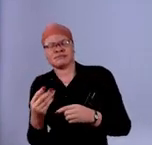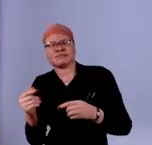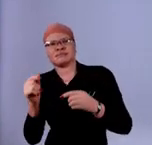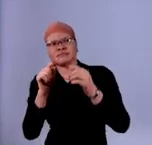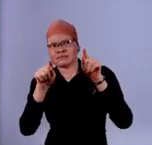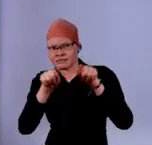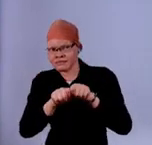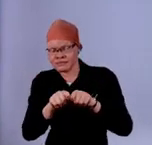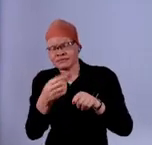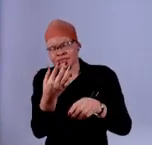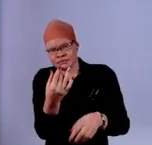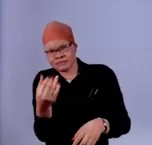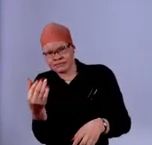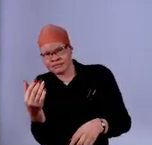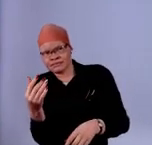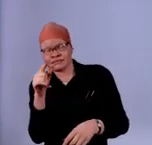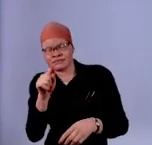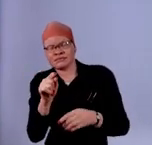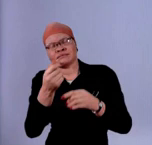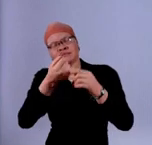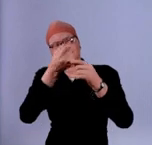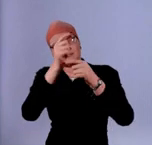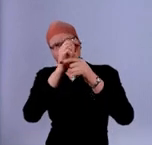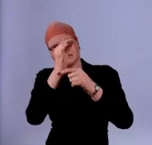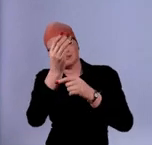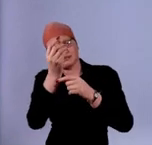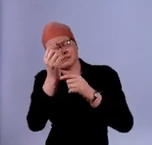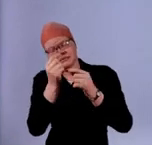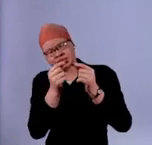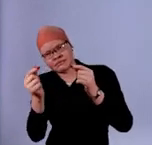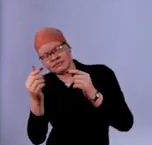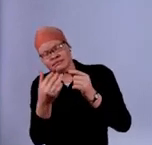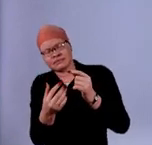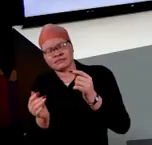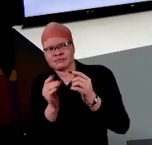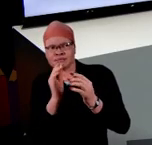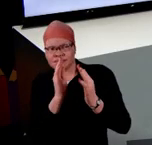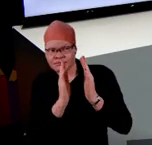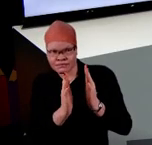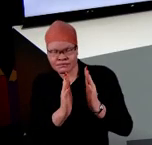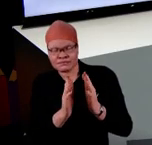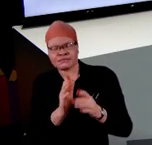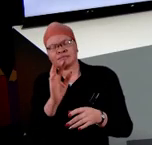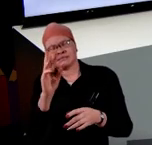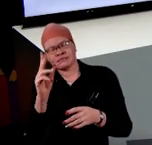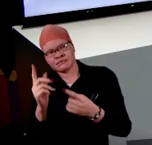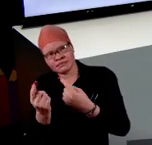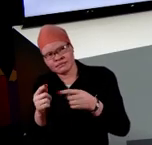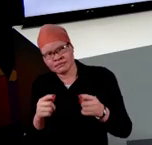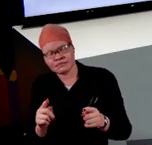denominador tipos de frações frações próprias e frações impróprias a